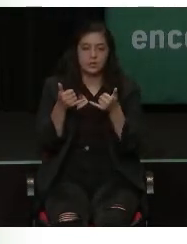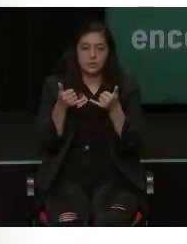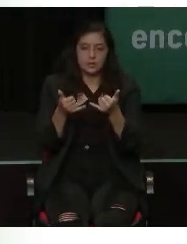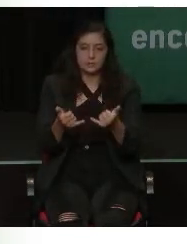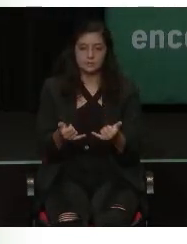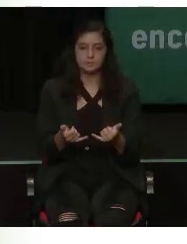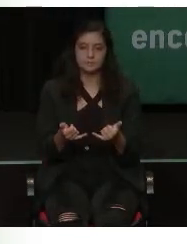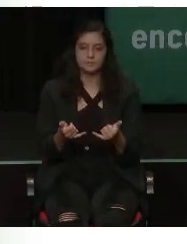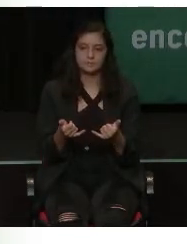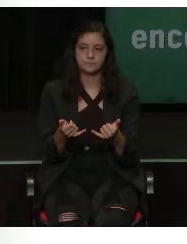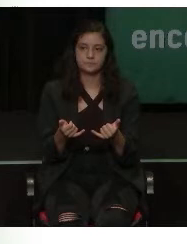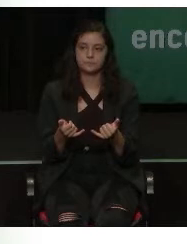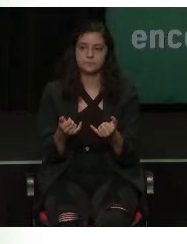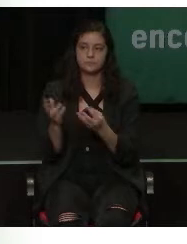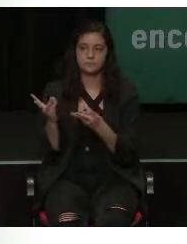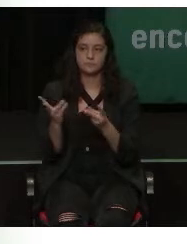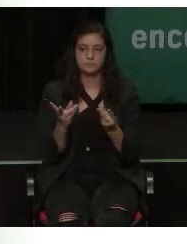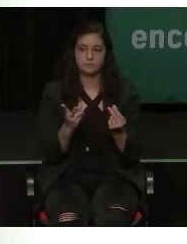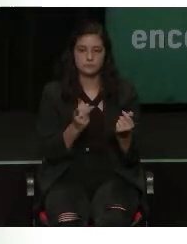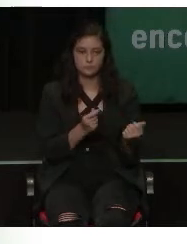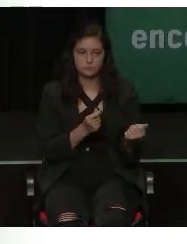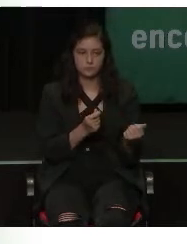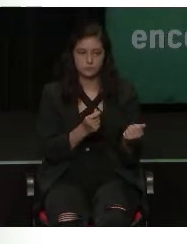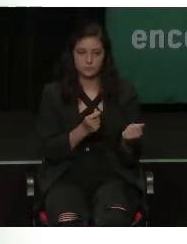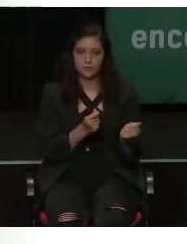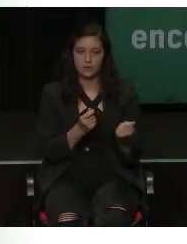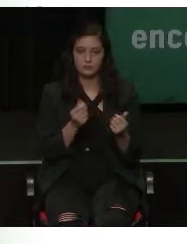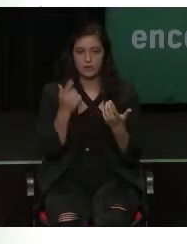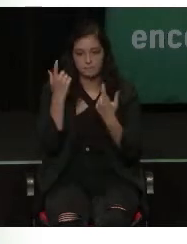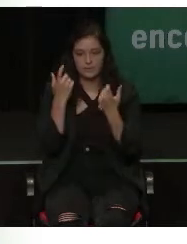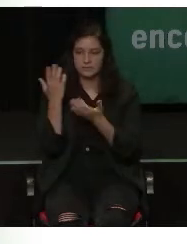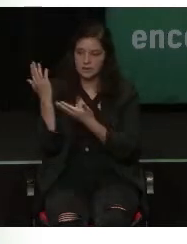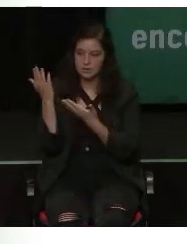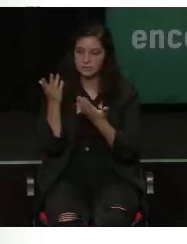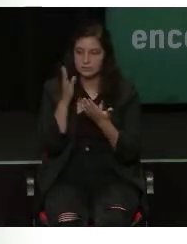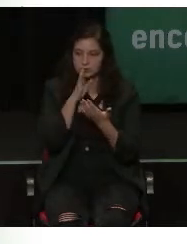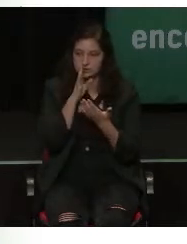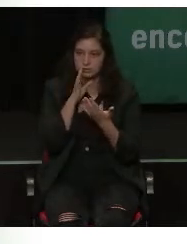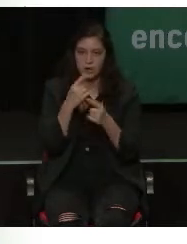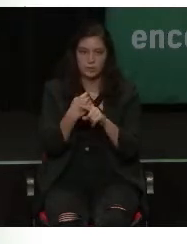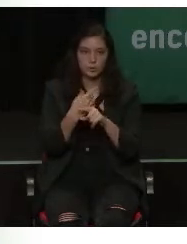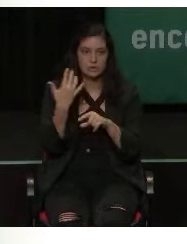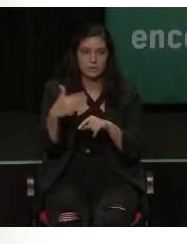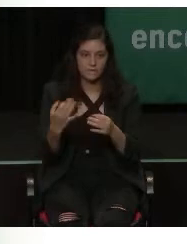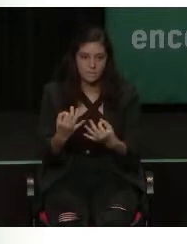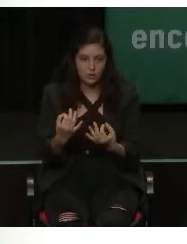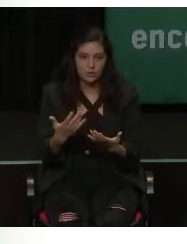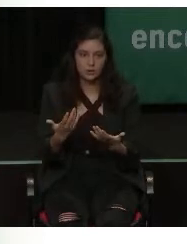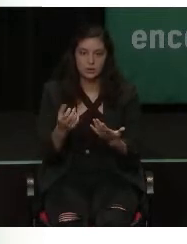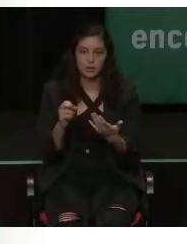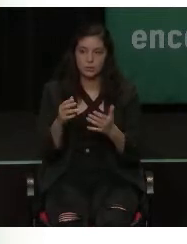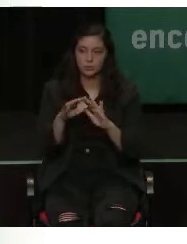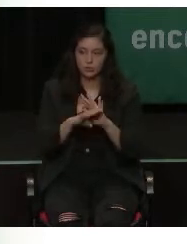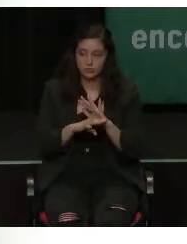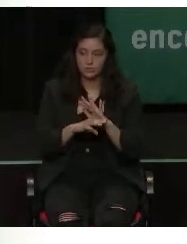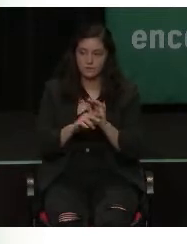um resultado que nos fez realmente ficar a pensar, será que fizemos alguma coisa errada na